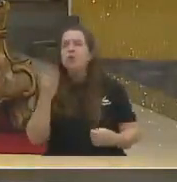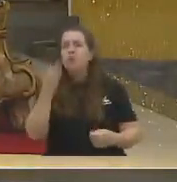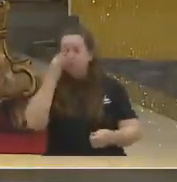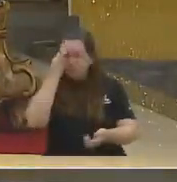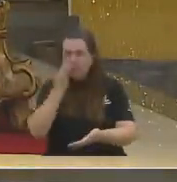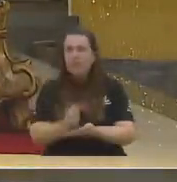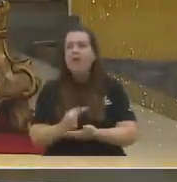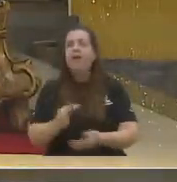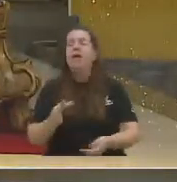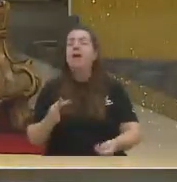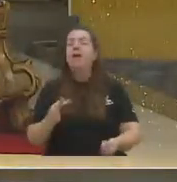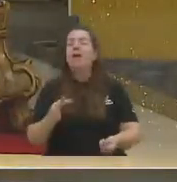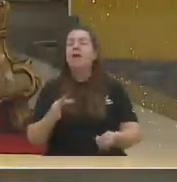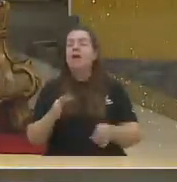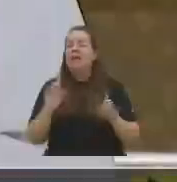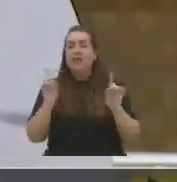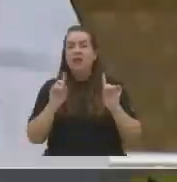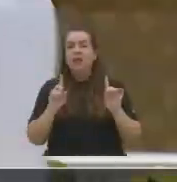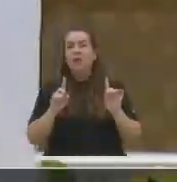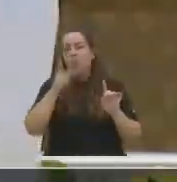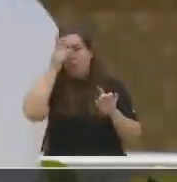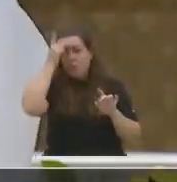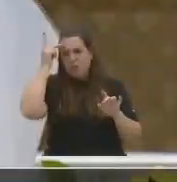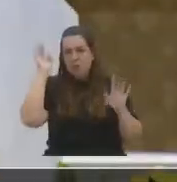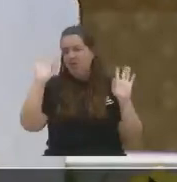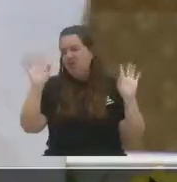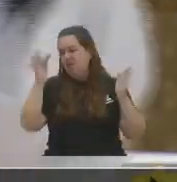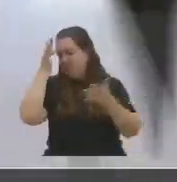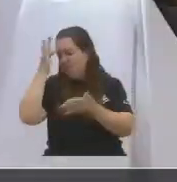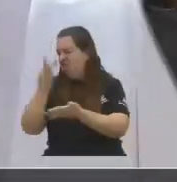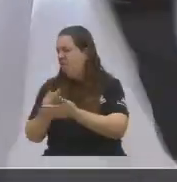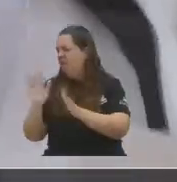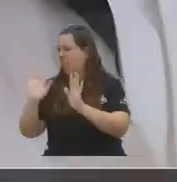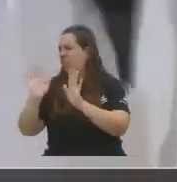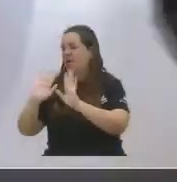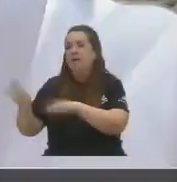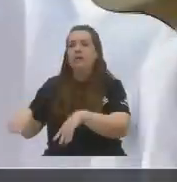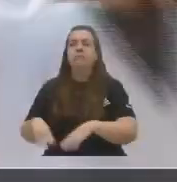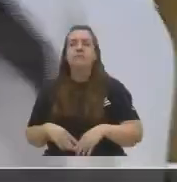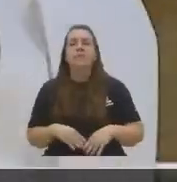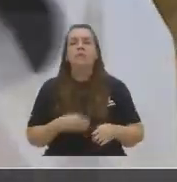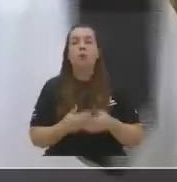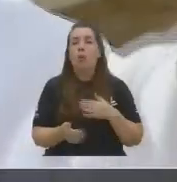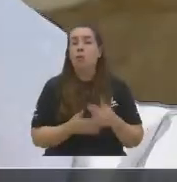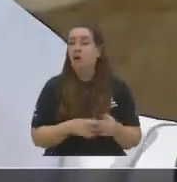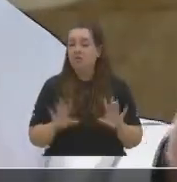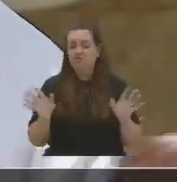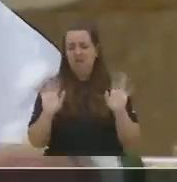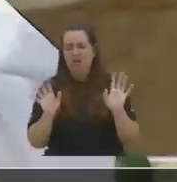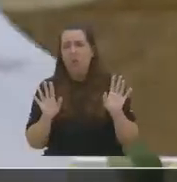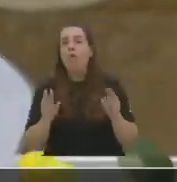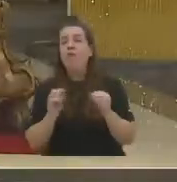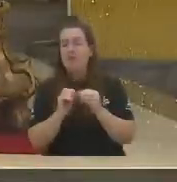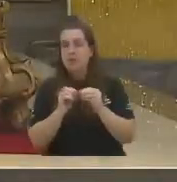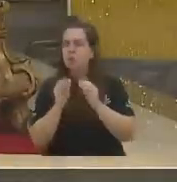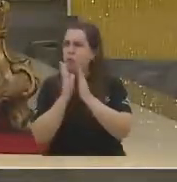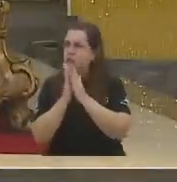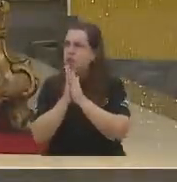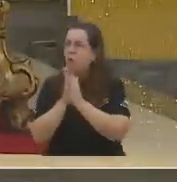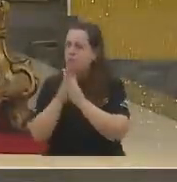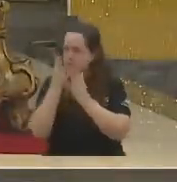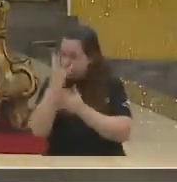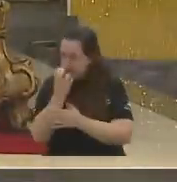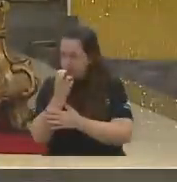Jesus. Não ore como pagão. Pagão faz oração, mas oração destrambelhada. Nós temos